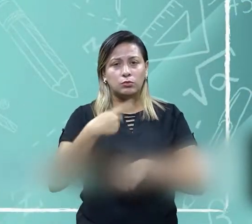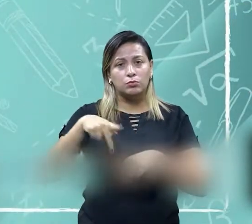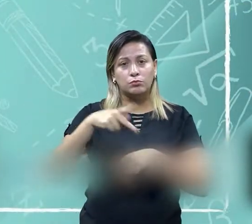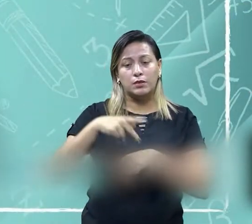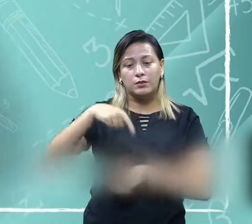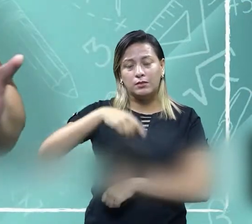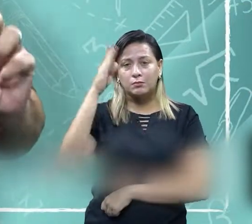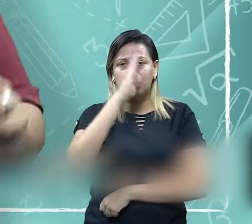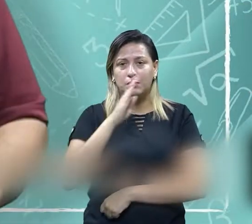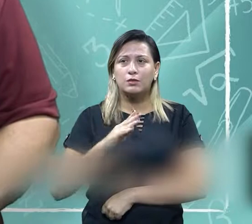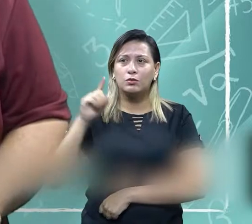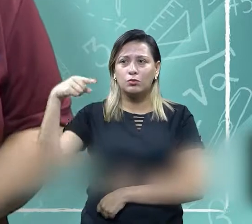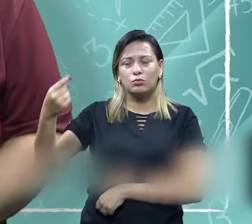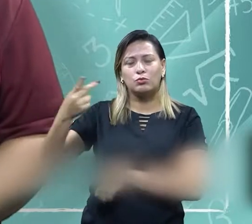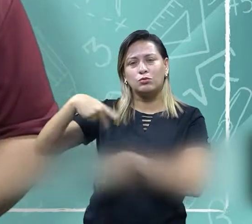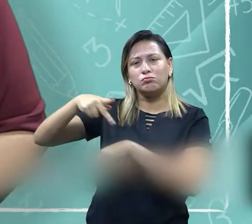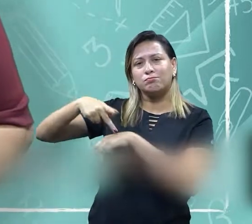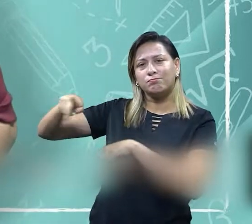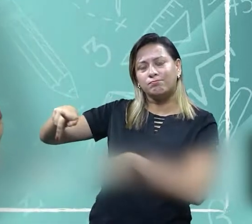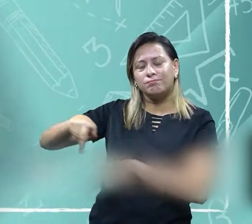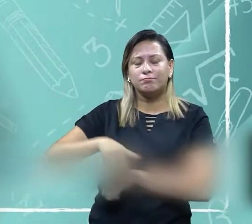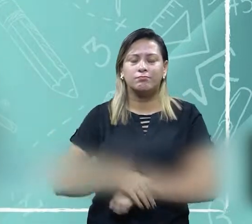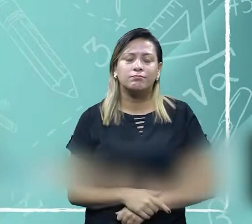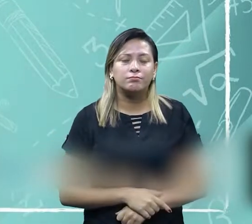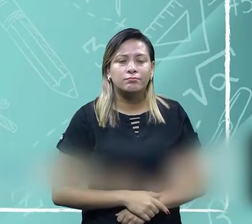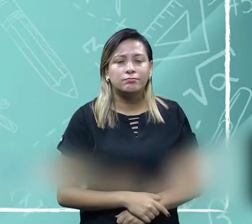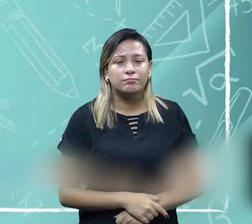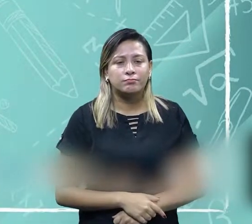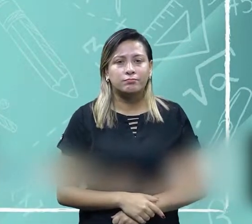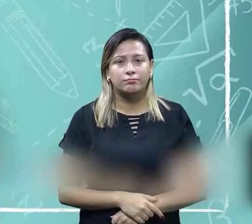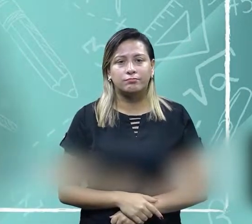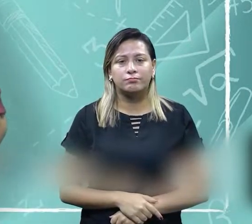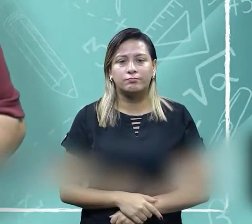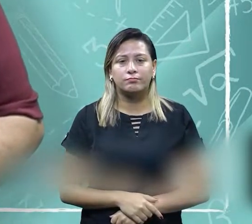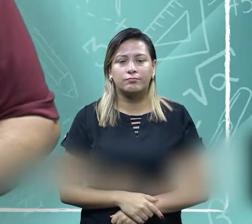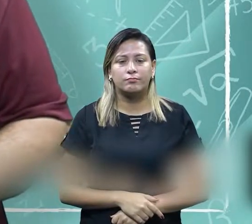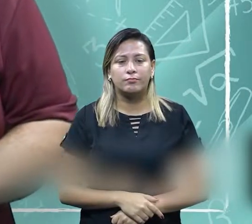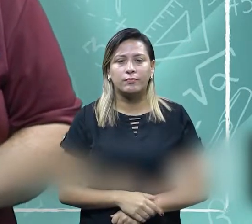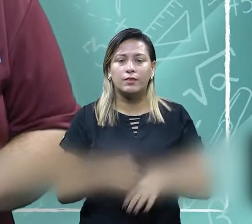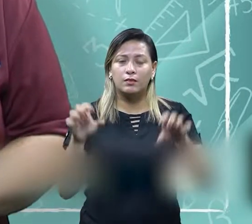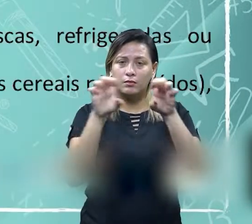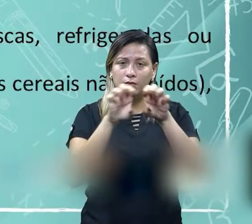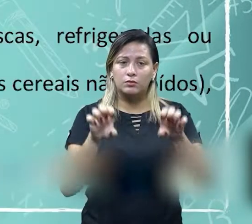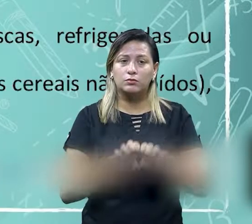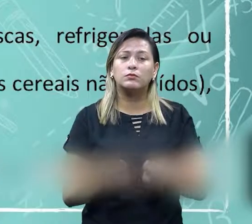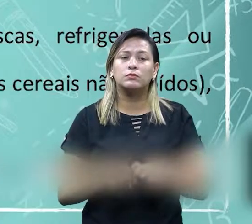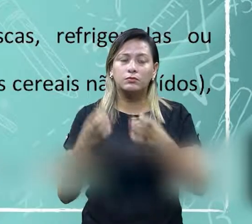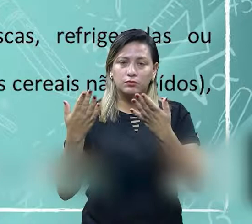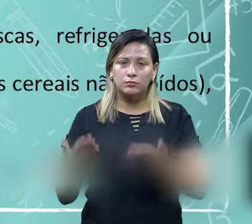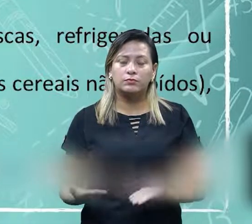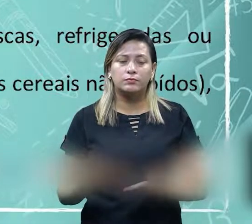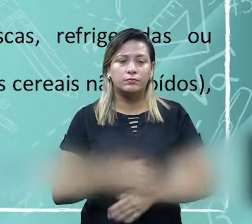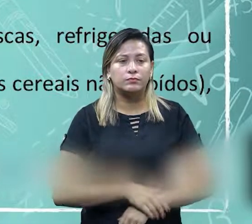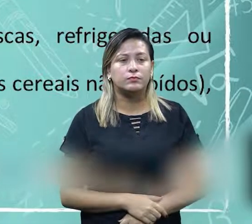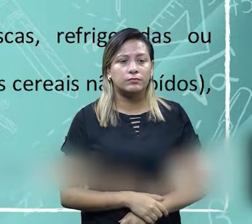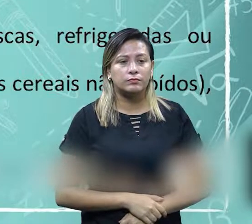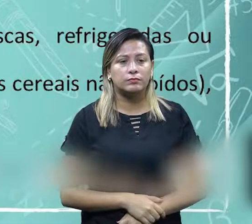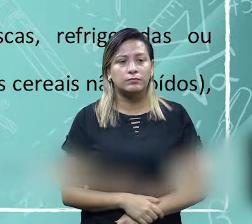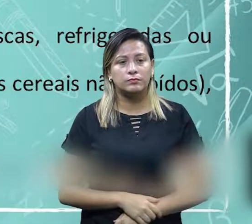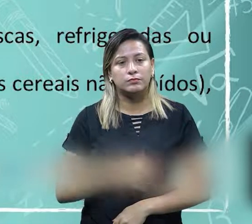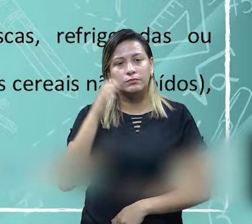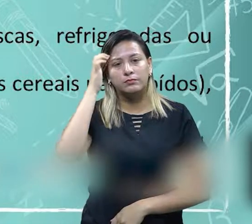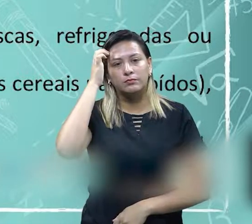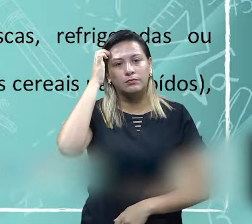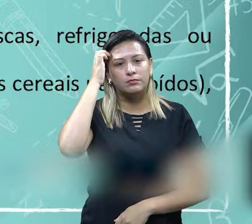Então, a estrutura mais ou menos do comércio exterior está relacionado a isso. Eu coloquei aqui no slide